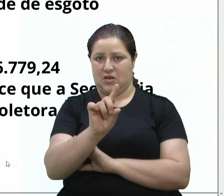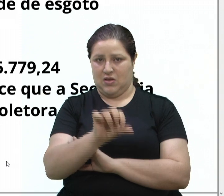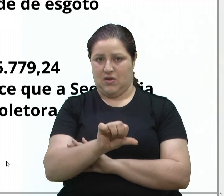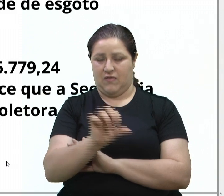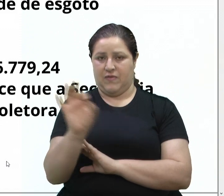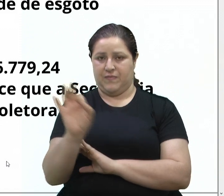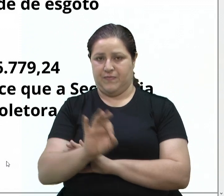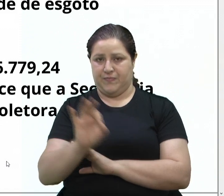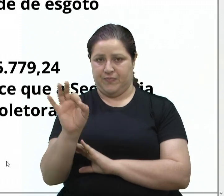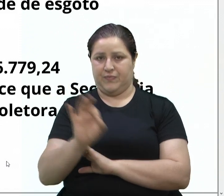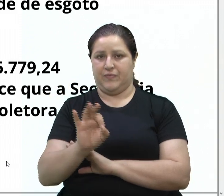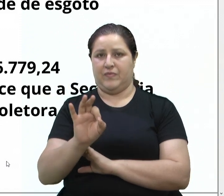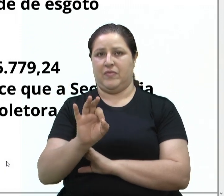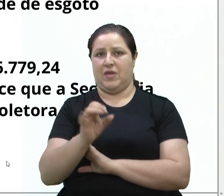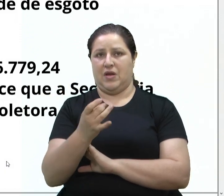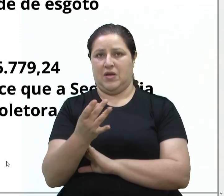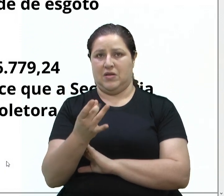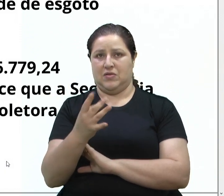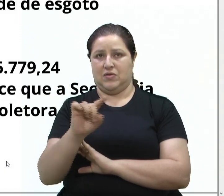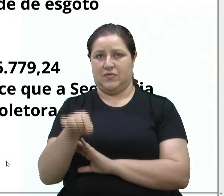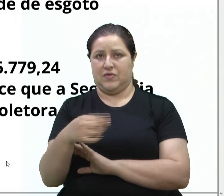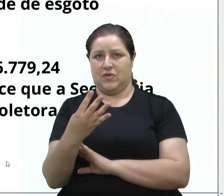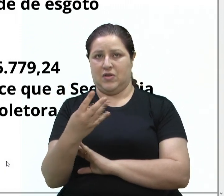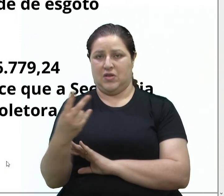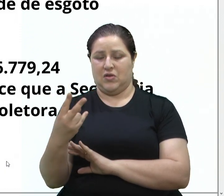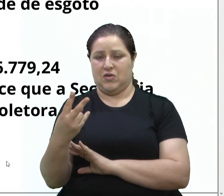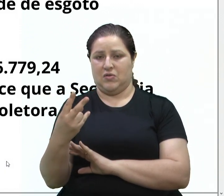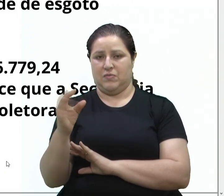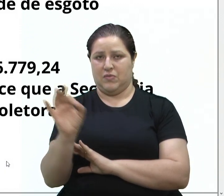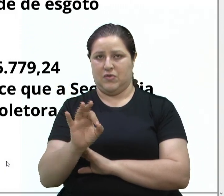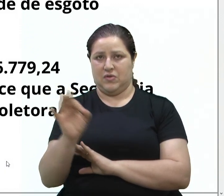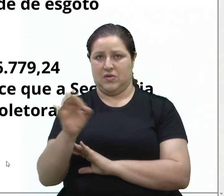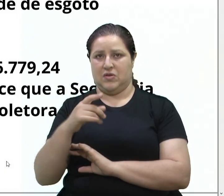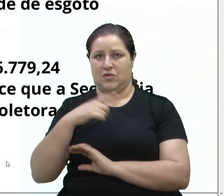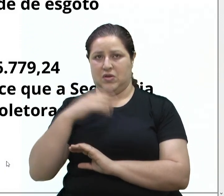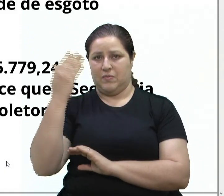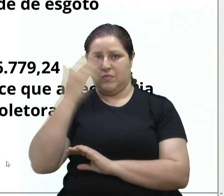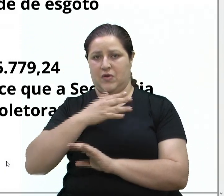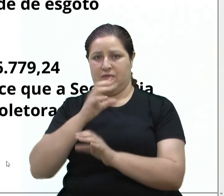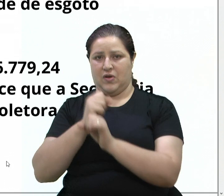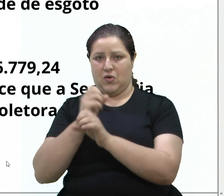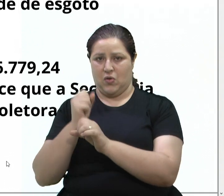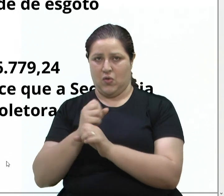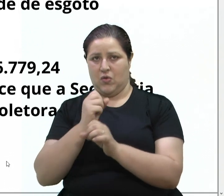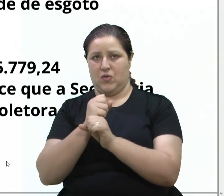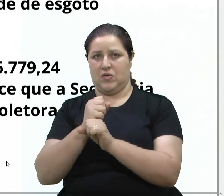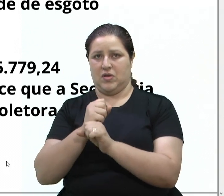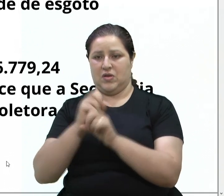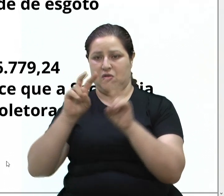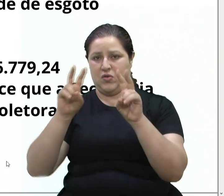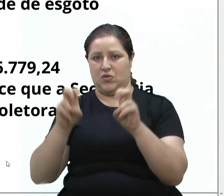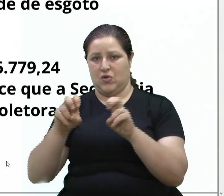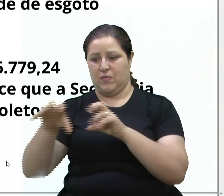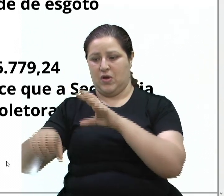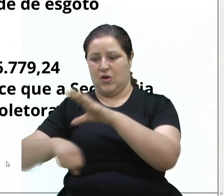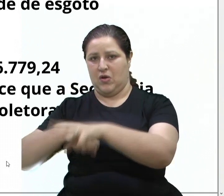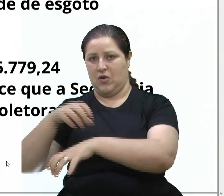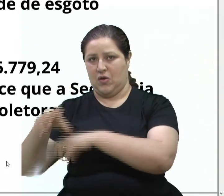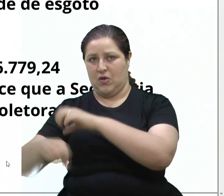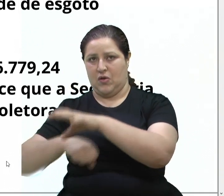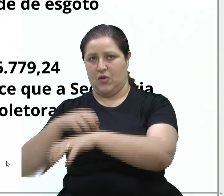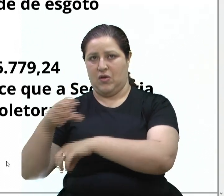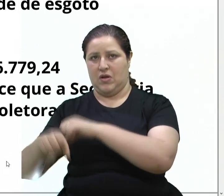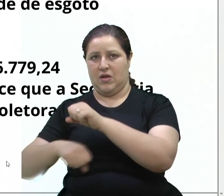14,42% como prestação de contas pela modalidade de coleta e afastamento. Não é pela